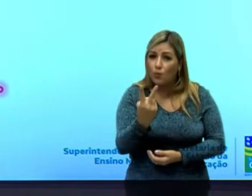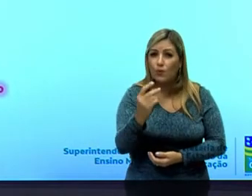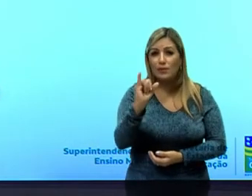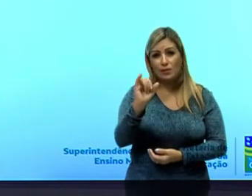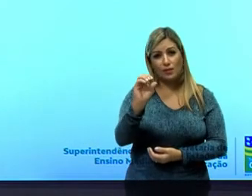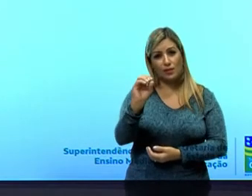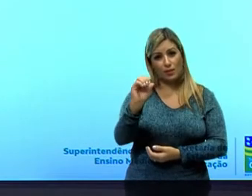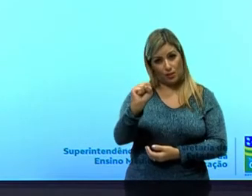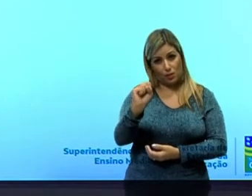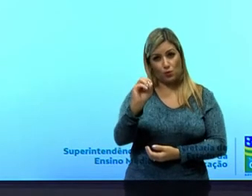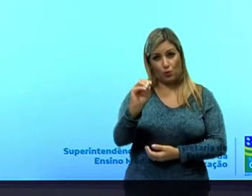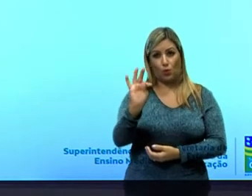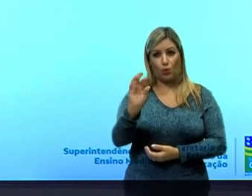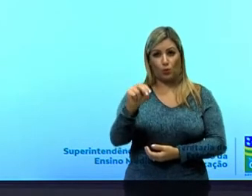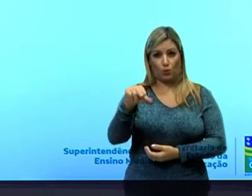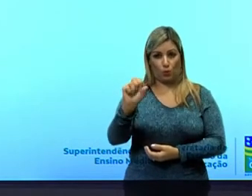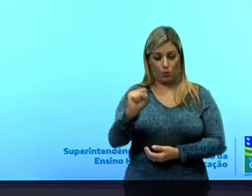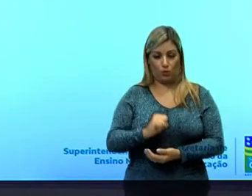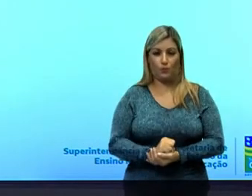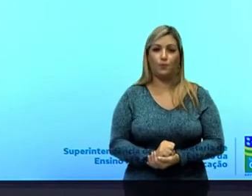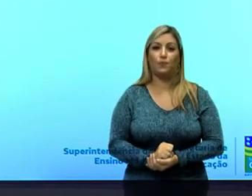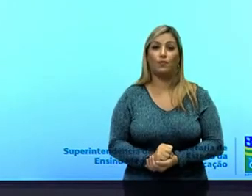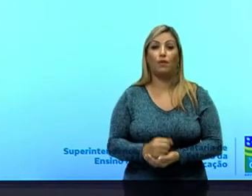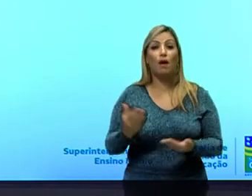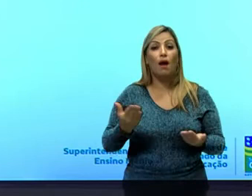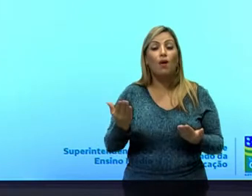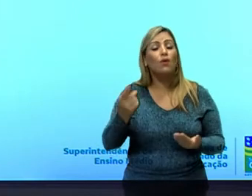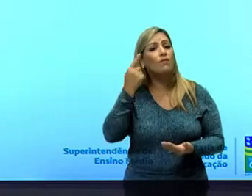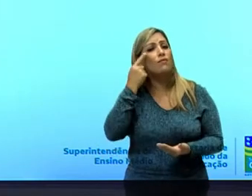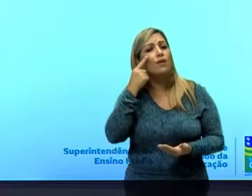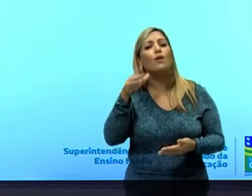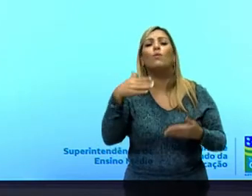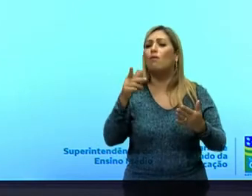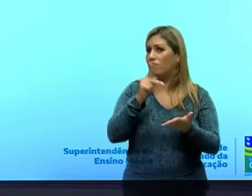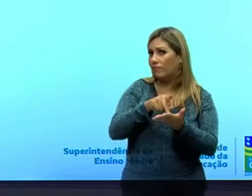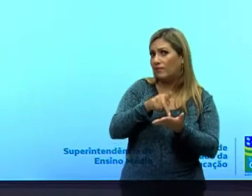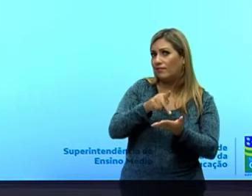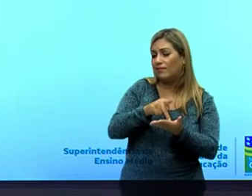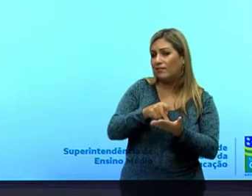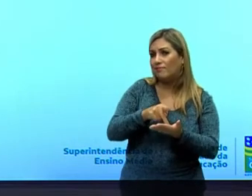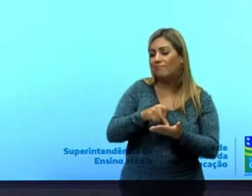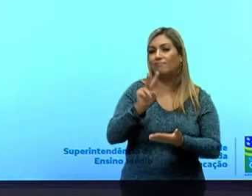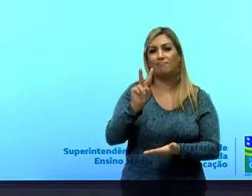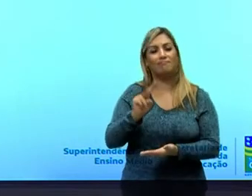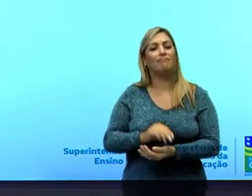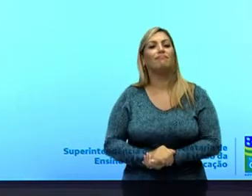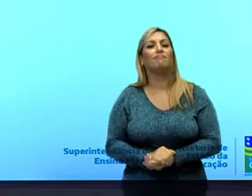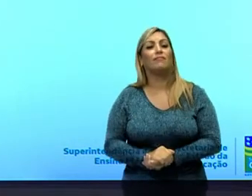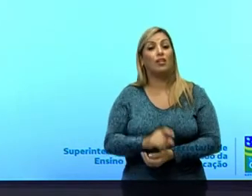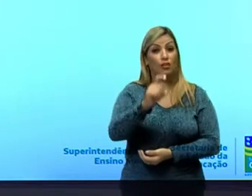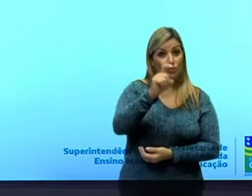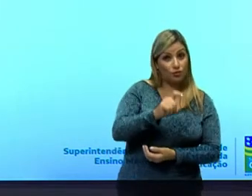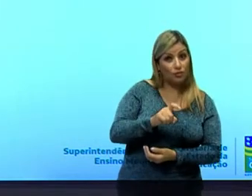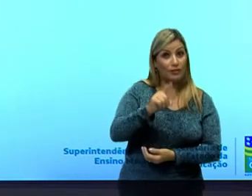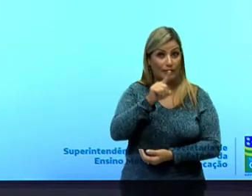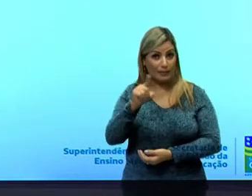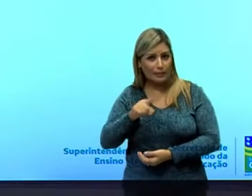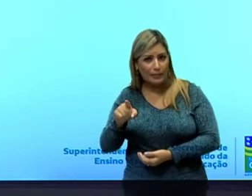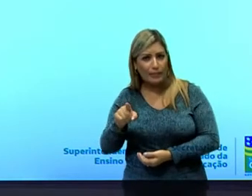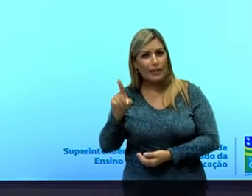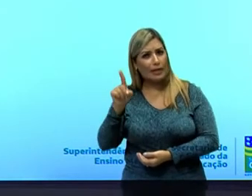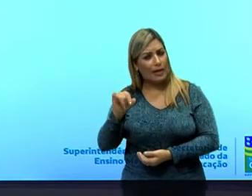x eo y vamos agora para as alternativas ver qual é a verdadeira x e são